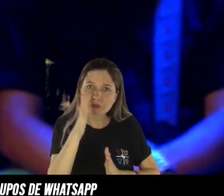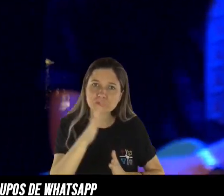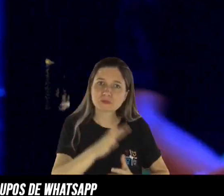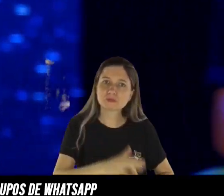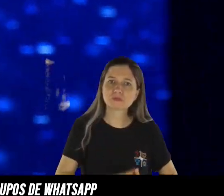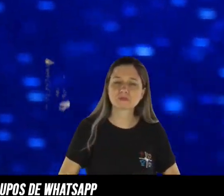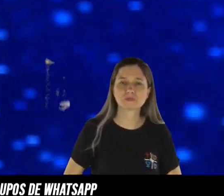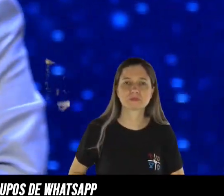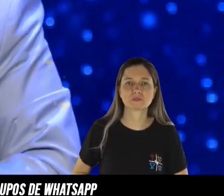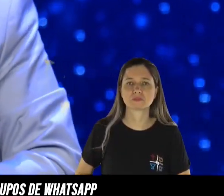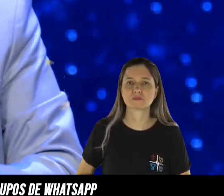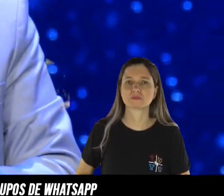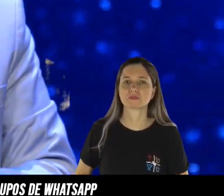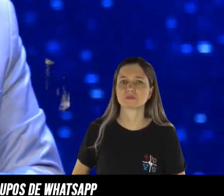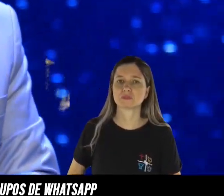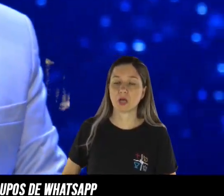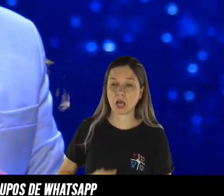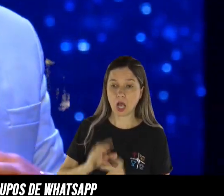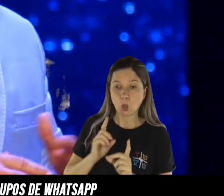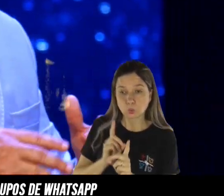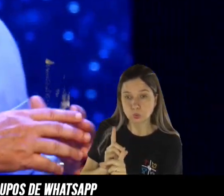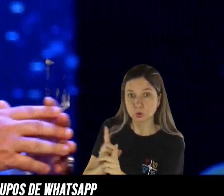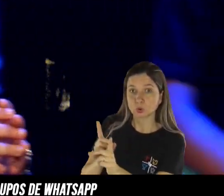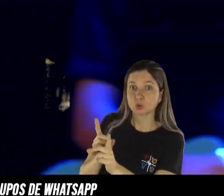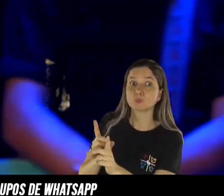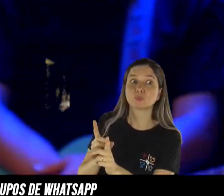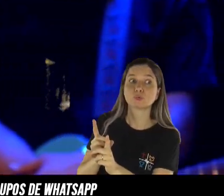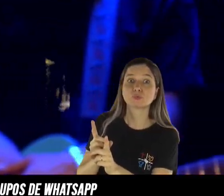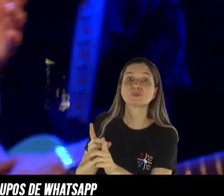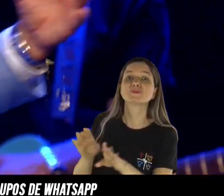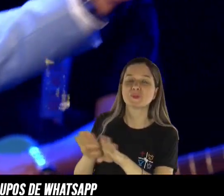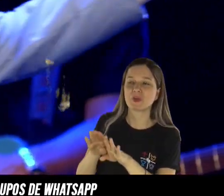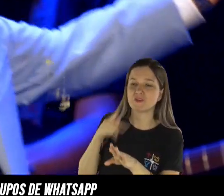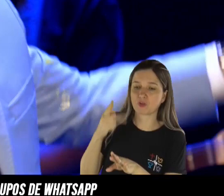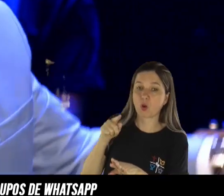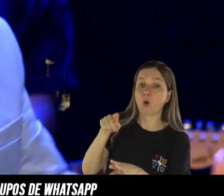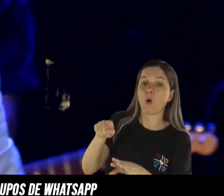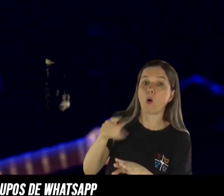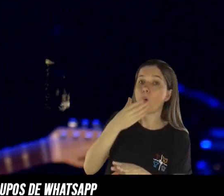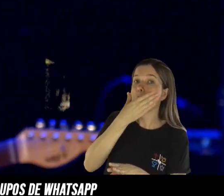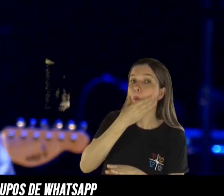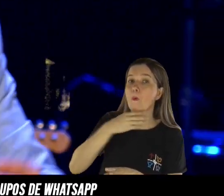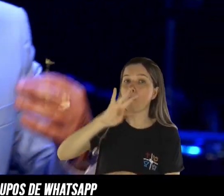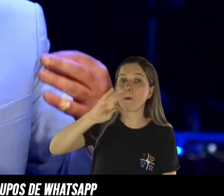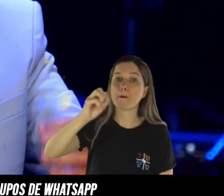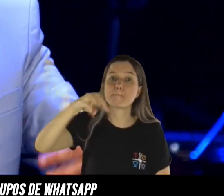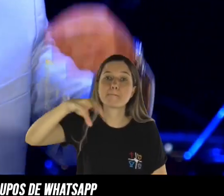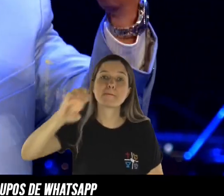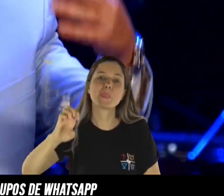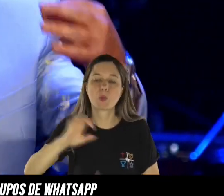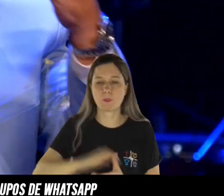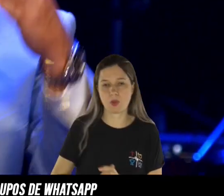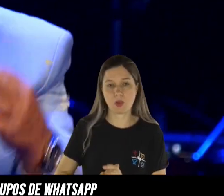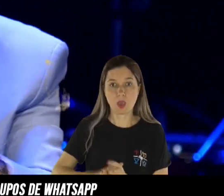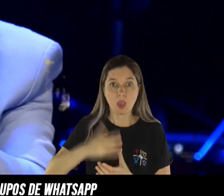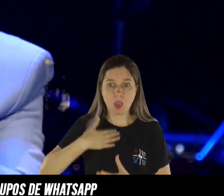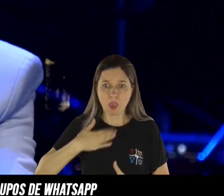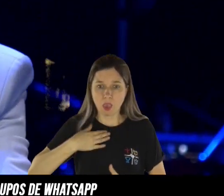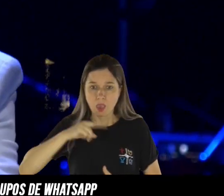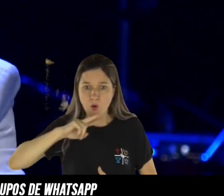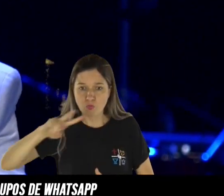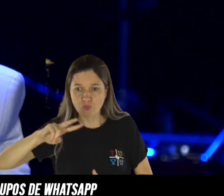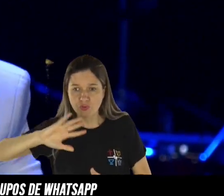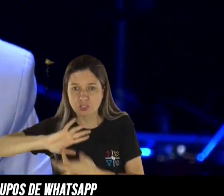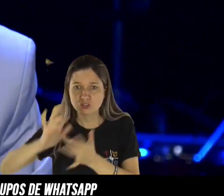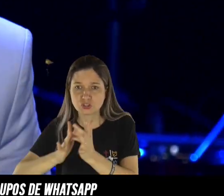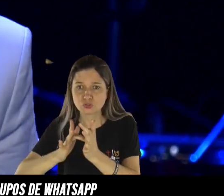Tomé, Jesus apareceu para nós e nós vimos ele ressurreto com o corpo glorificado. Eu falei: não acredito em uma palavra que